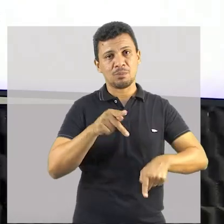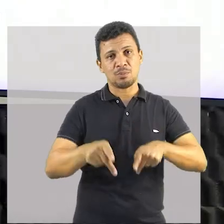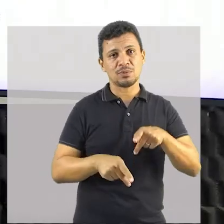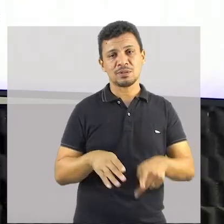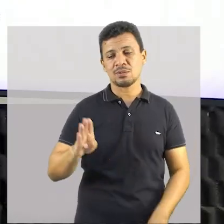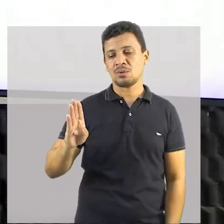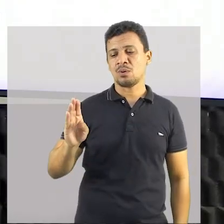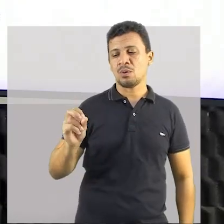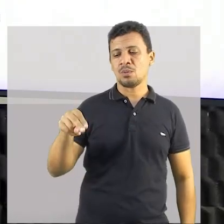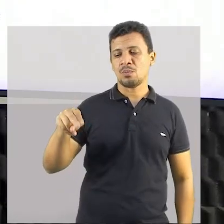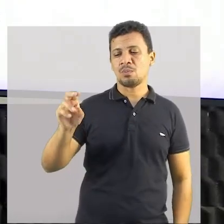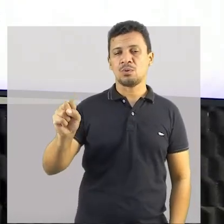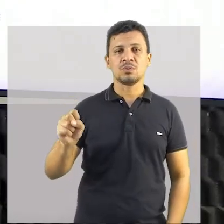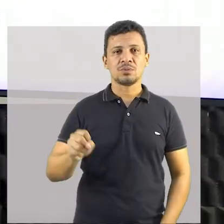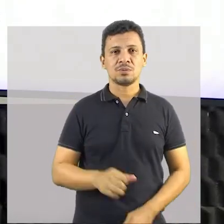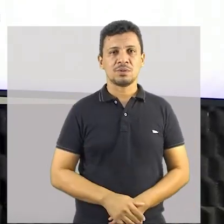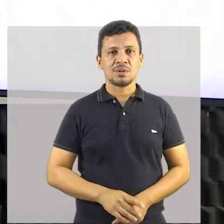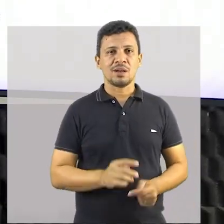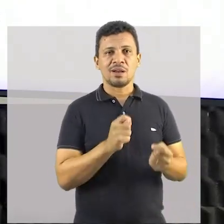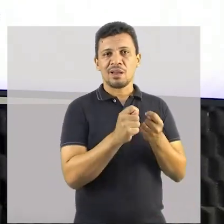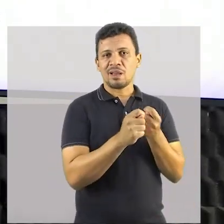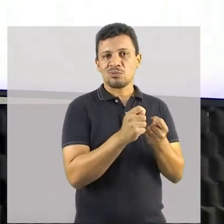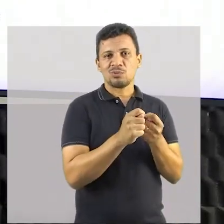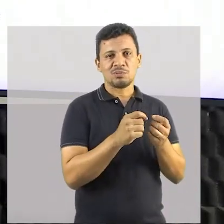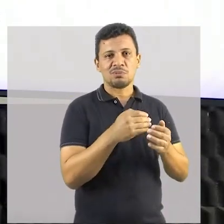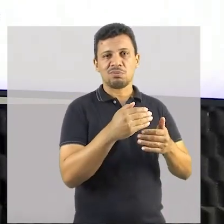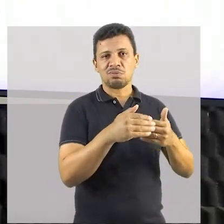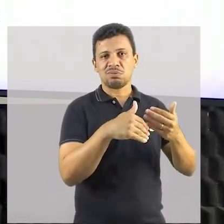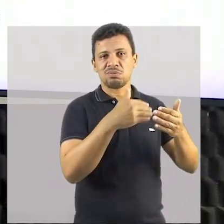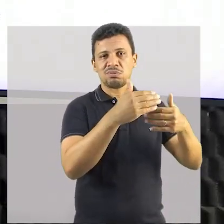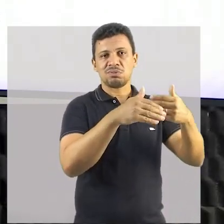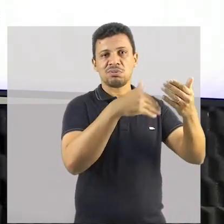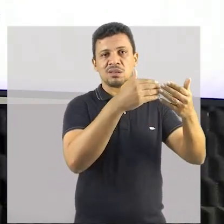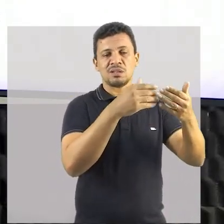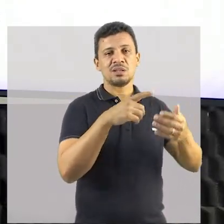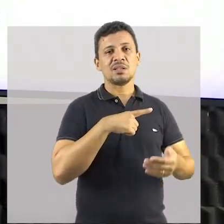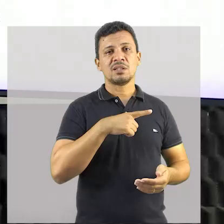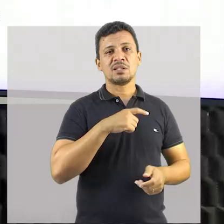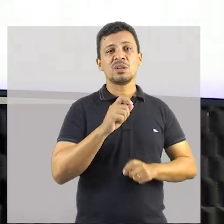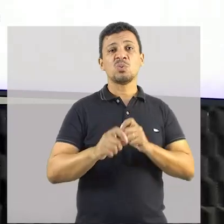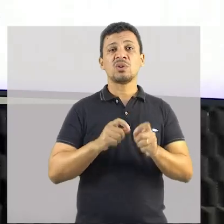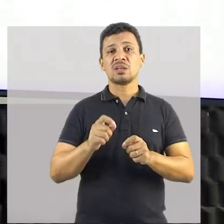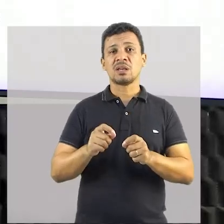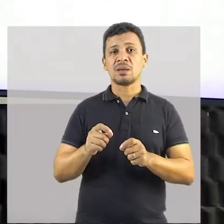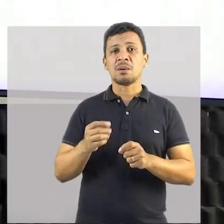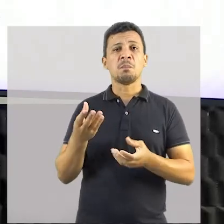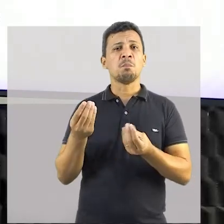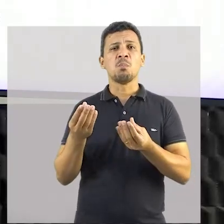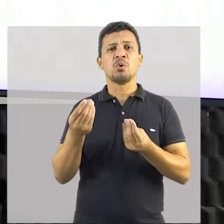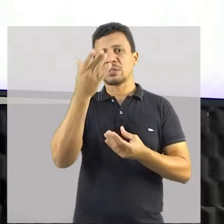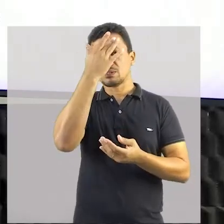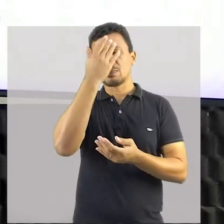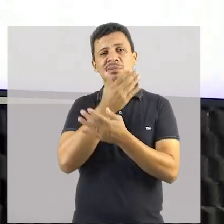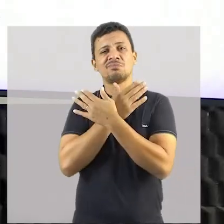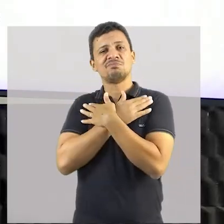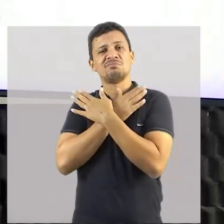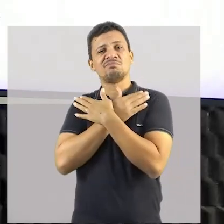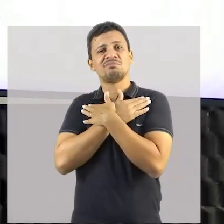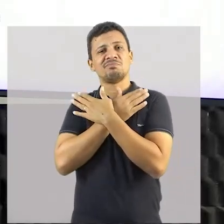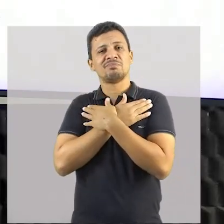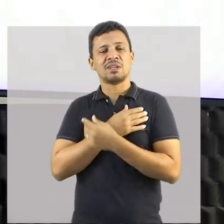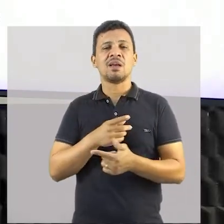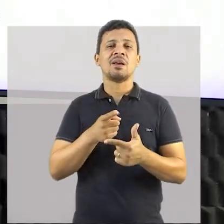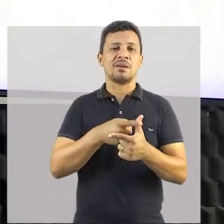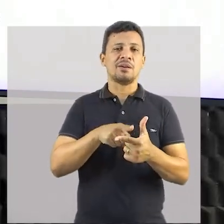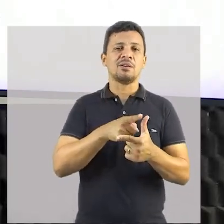deveria. A economia não cresceu na mesma velocidade, então a gente acabou tendo um grande exército de desempregados. E isso,